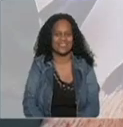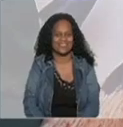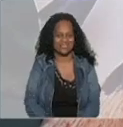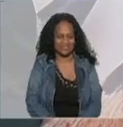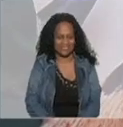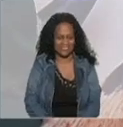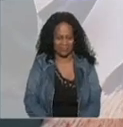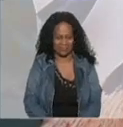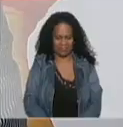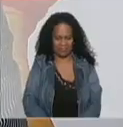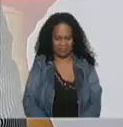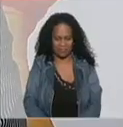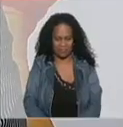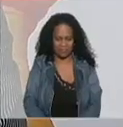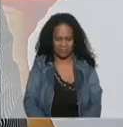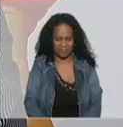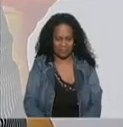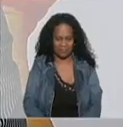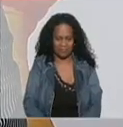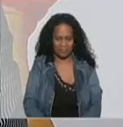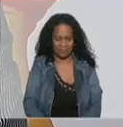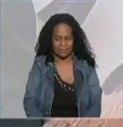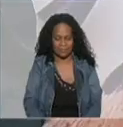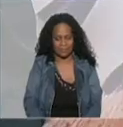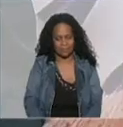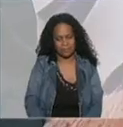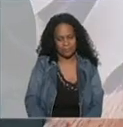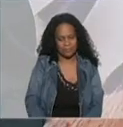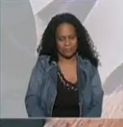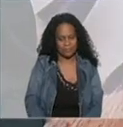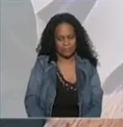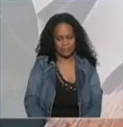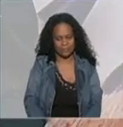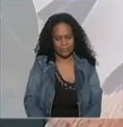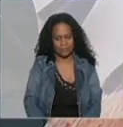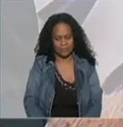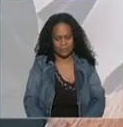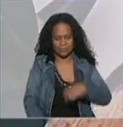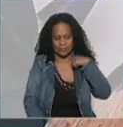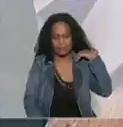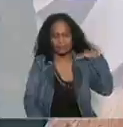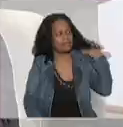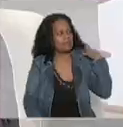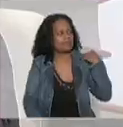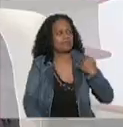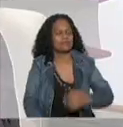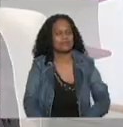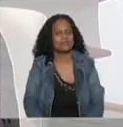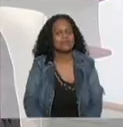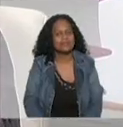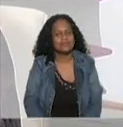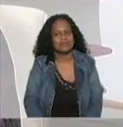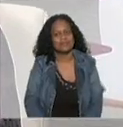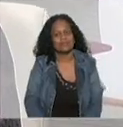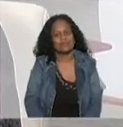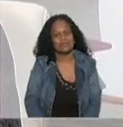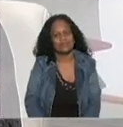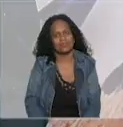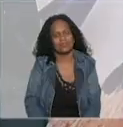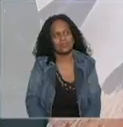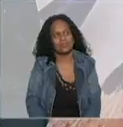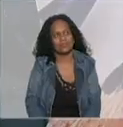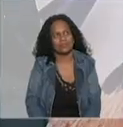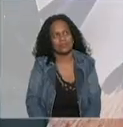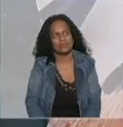Meus convidados são Marcos Barreto, doutorando em cultura indígena, Ângela Santos, coordenadora da escola